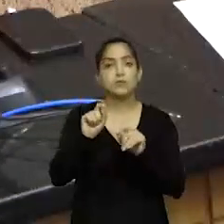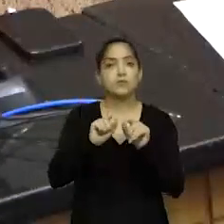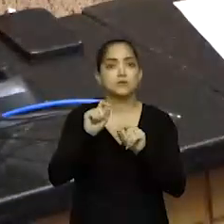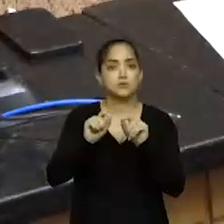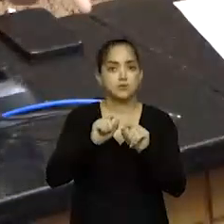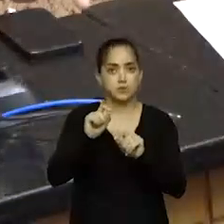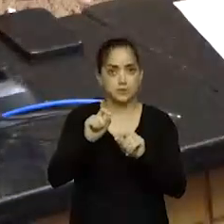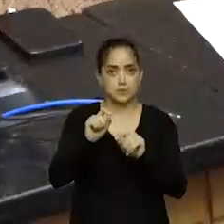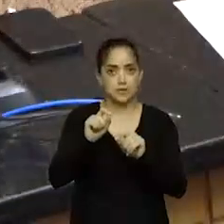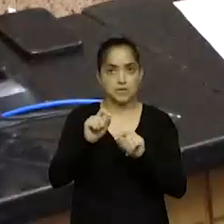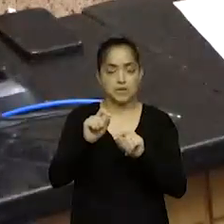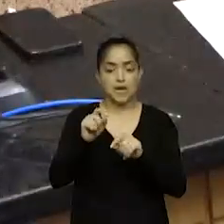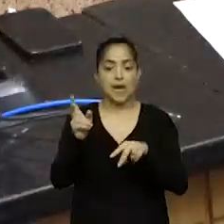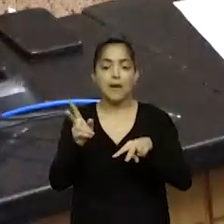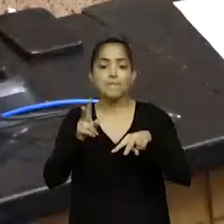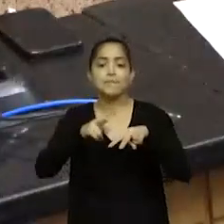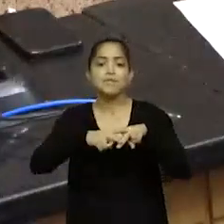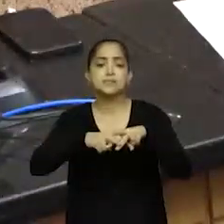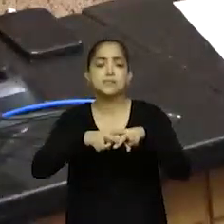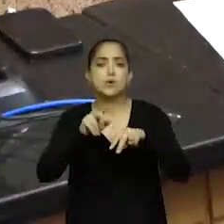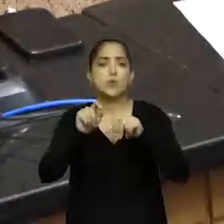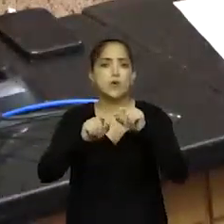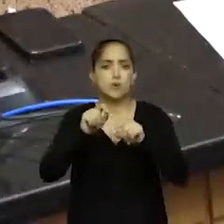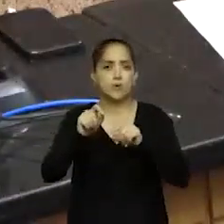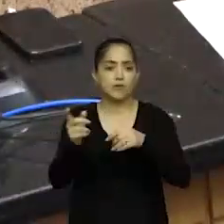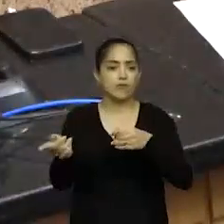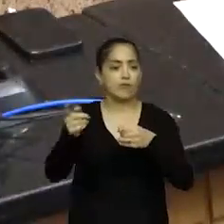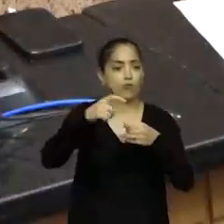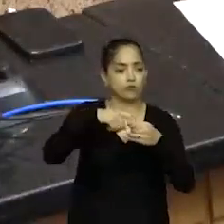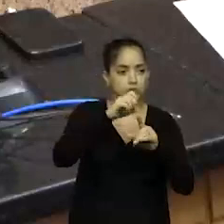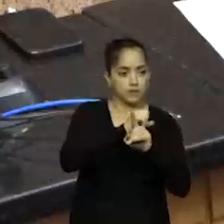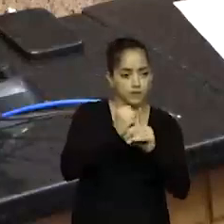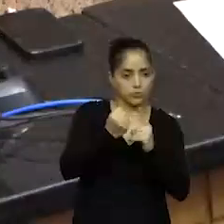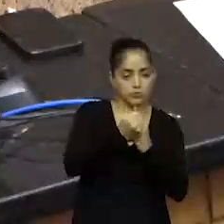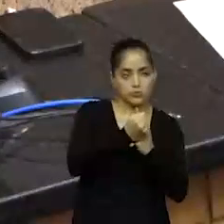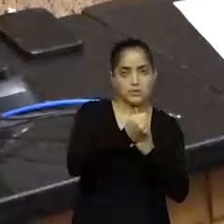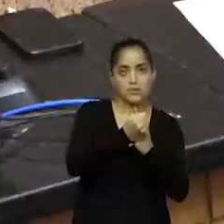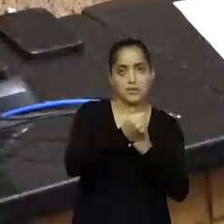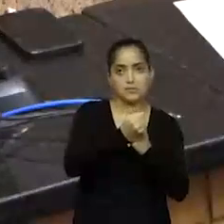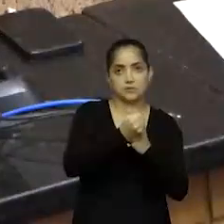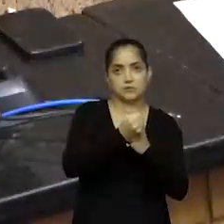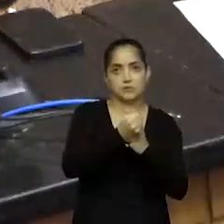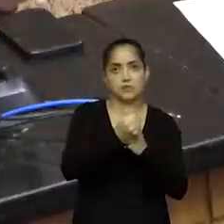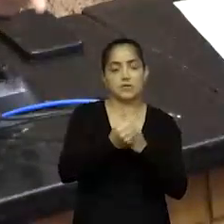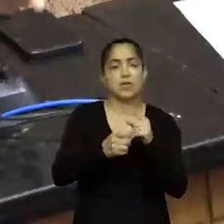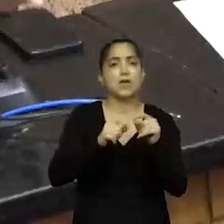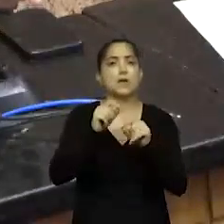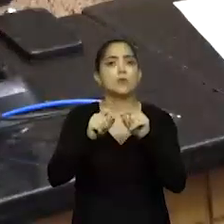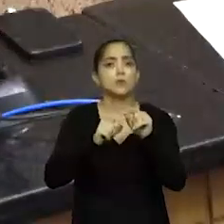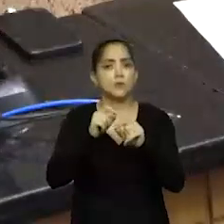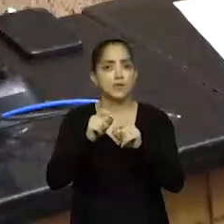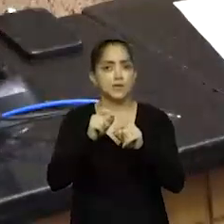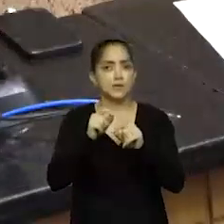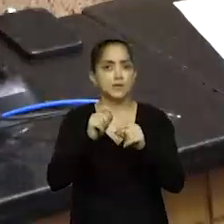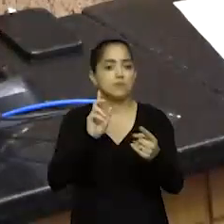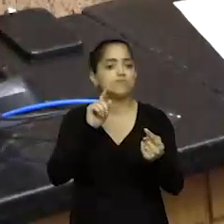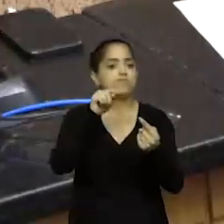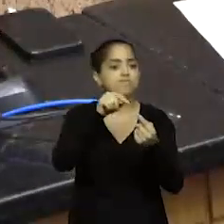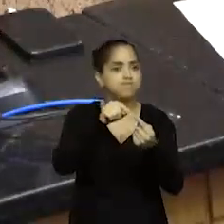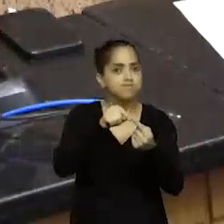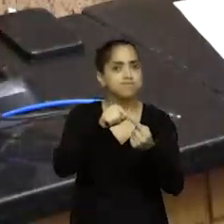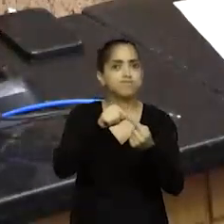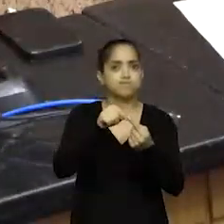da prisão não é a ressocialização. A primeira função de uma prisão é tirar